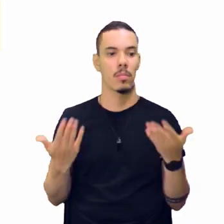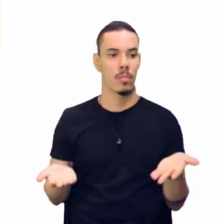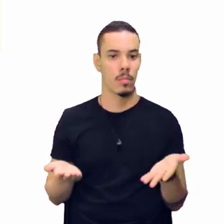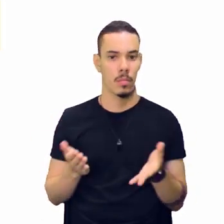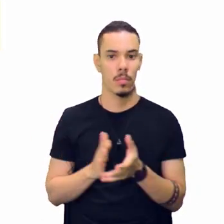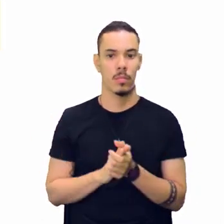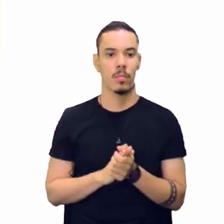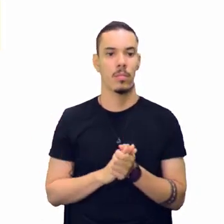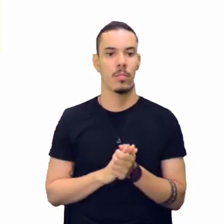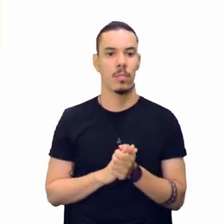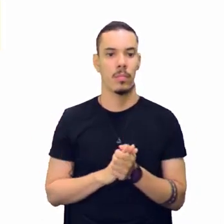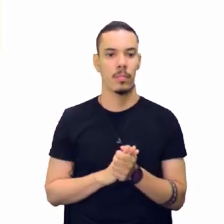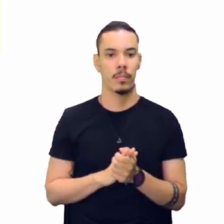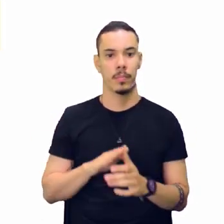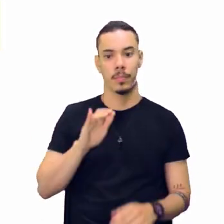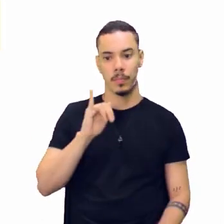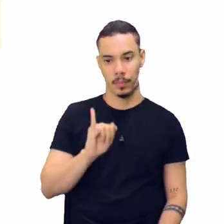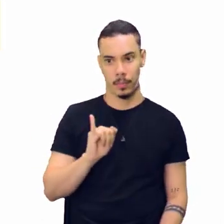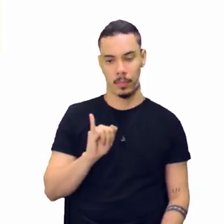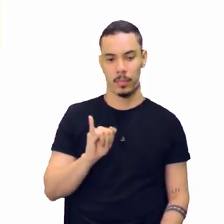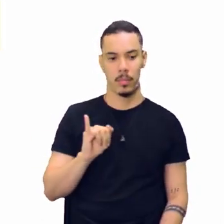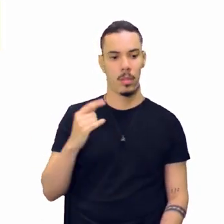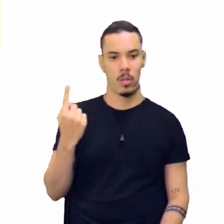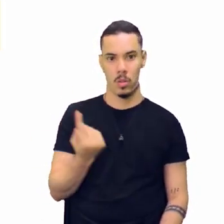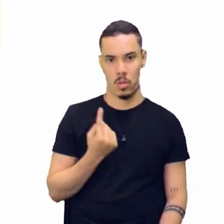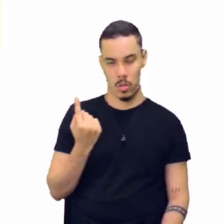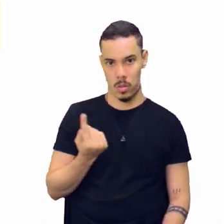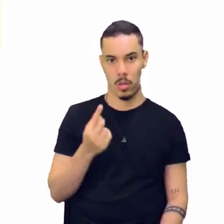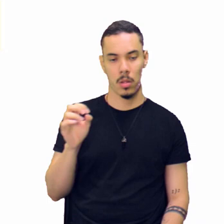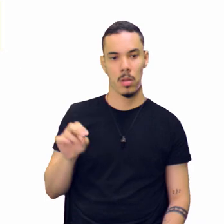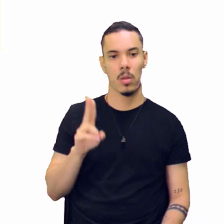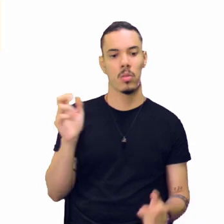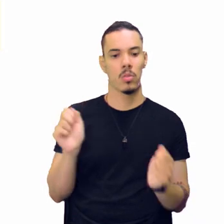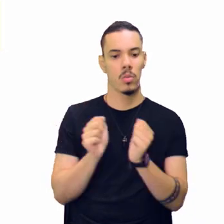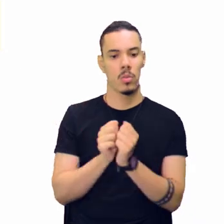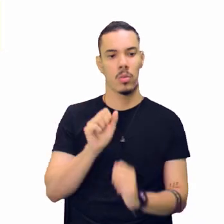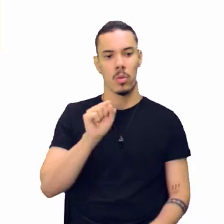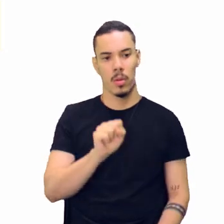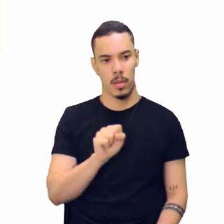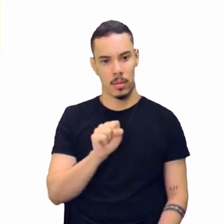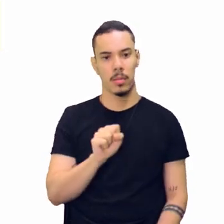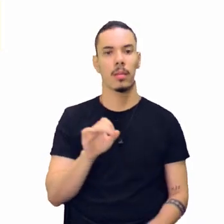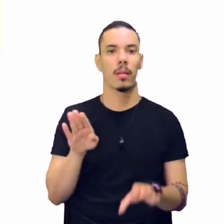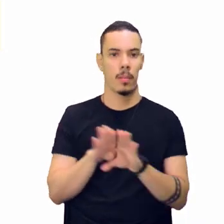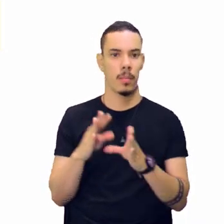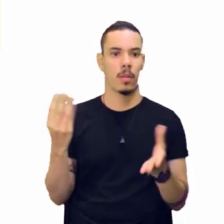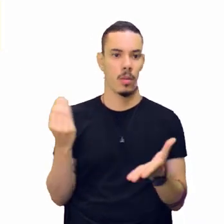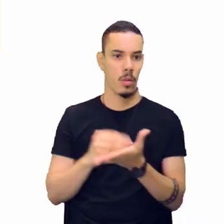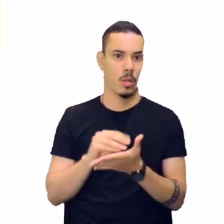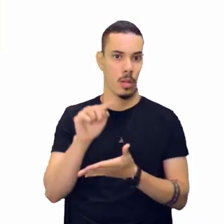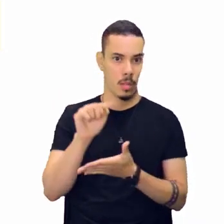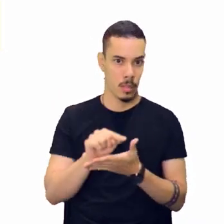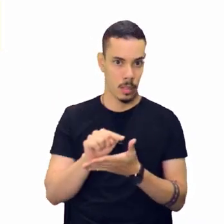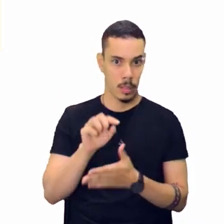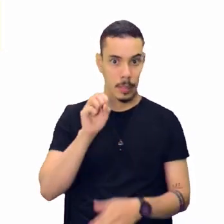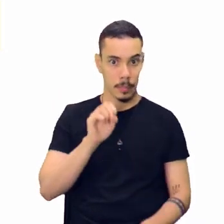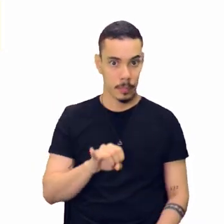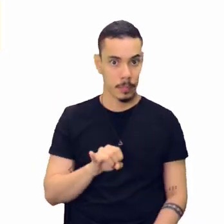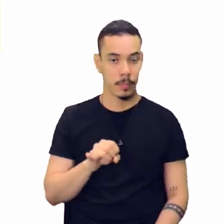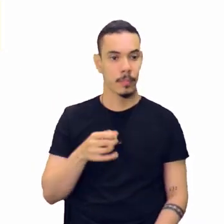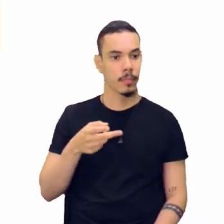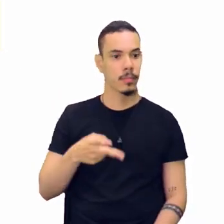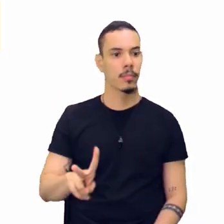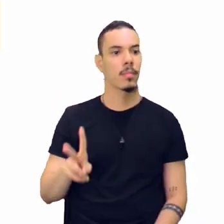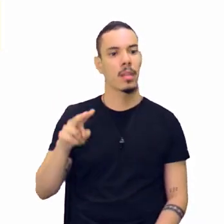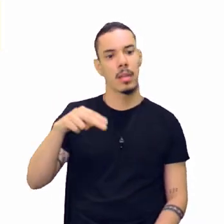determinação. Por exemplo, se o I ficar sozinho ou seguido de S, o I e o U serão acentuados. Se em seguida